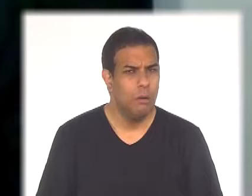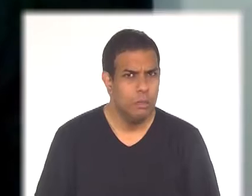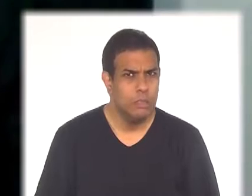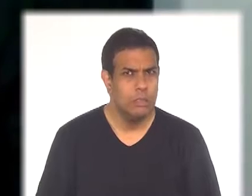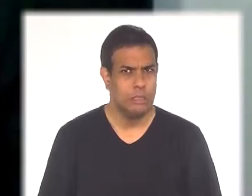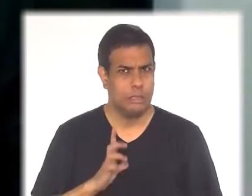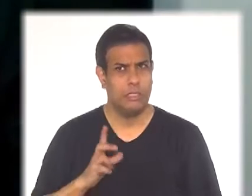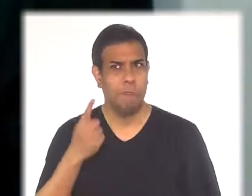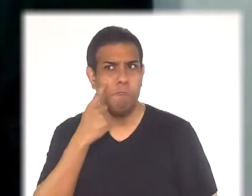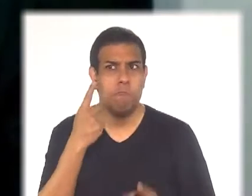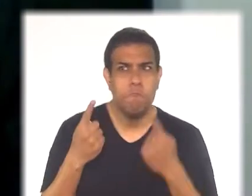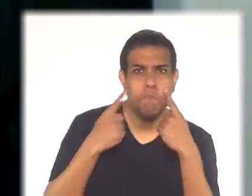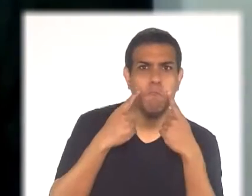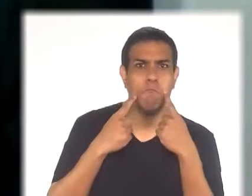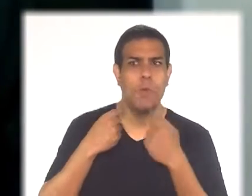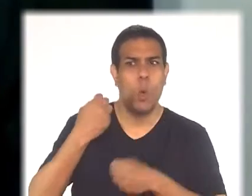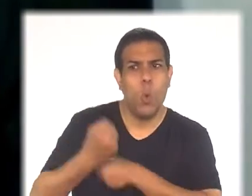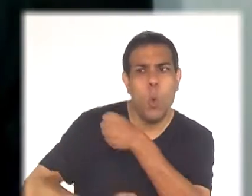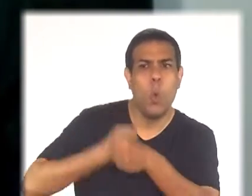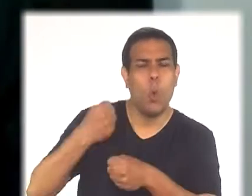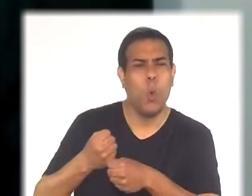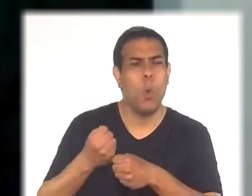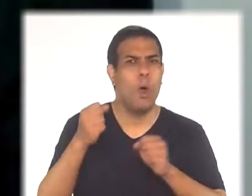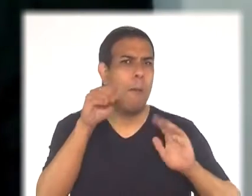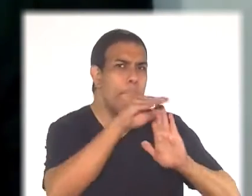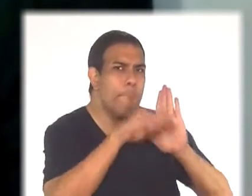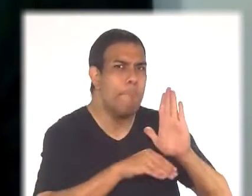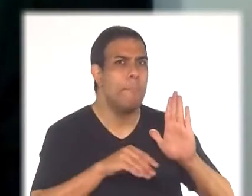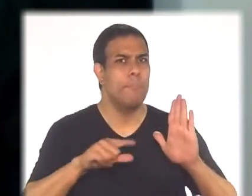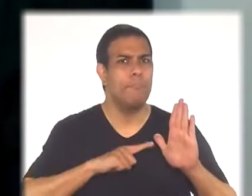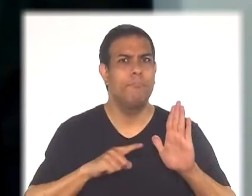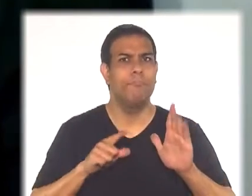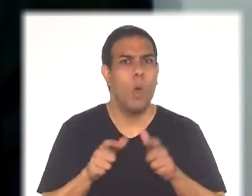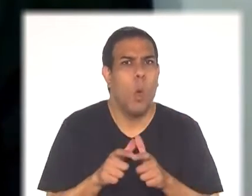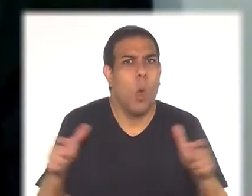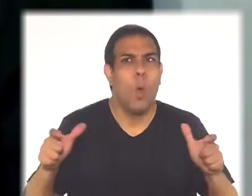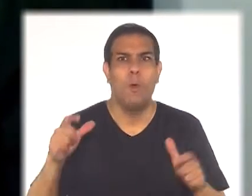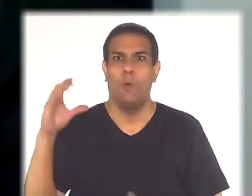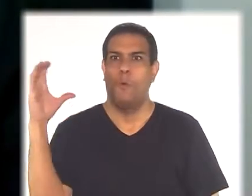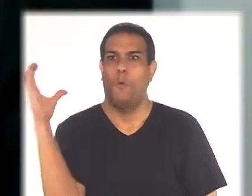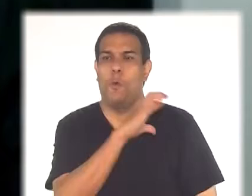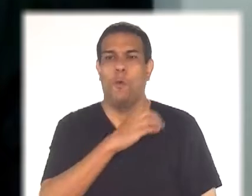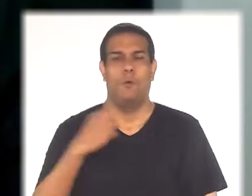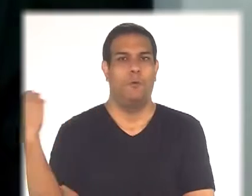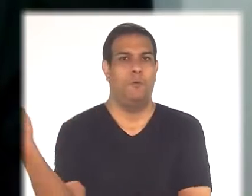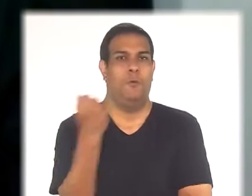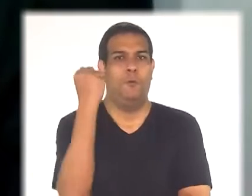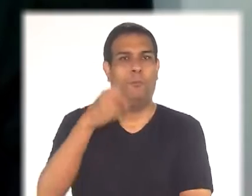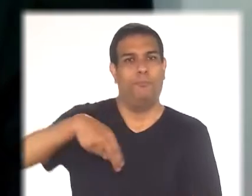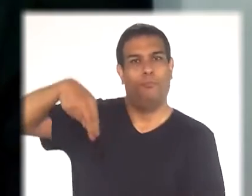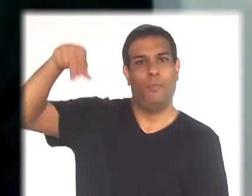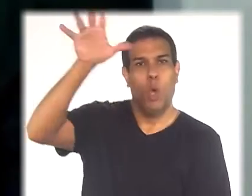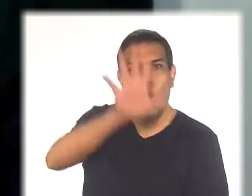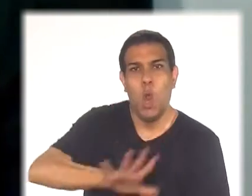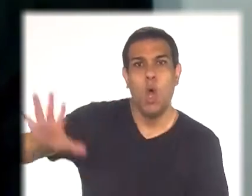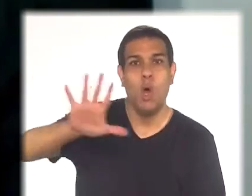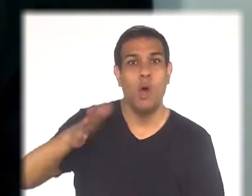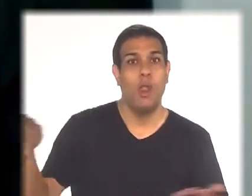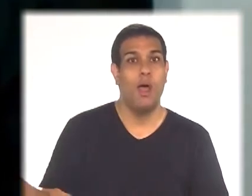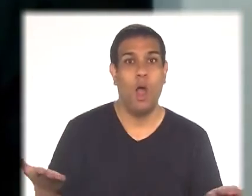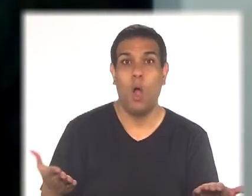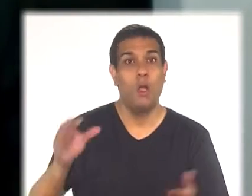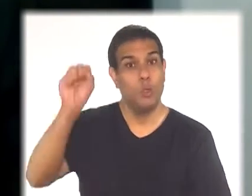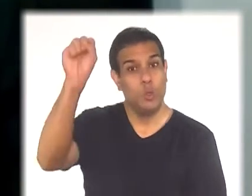né? Então, a gente acompanhou aí durante o ano que, por exemplo, nós tivemos um início mais forte no norte,